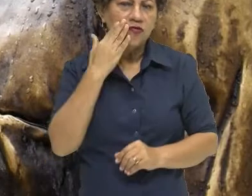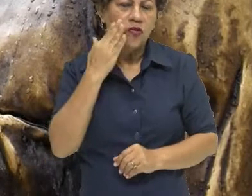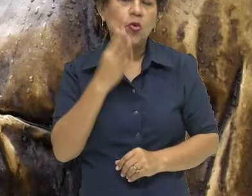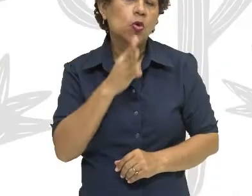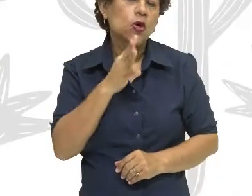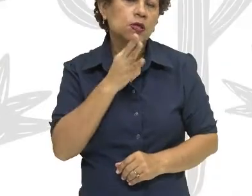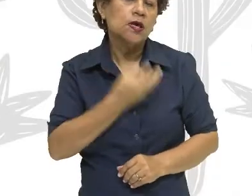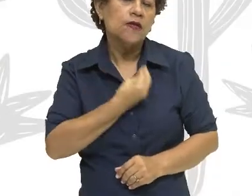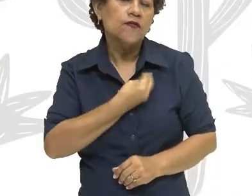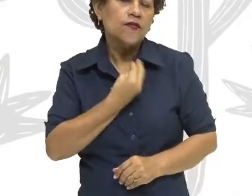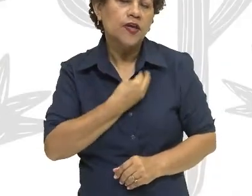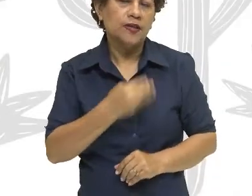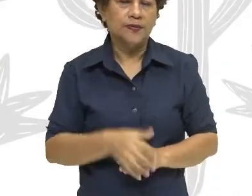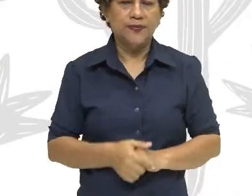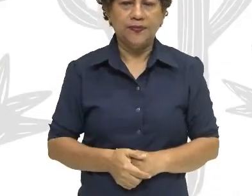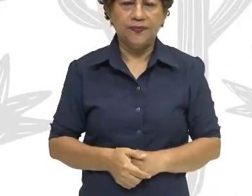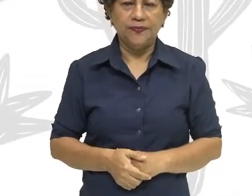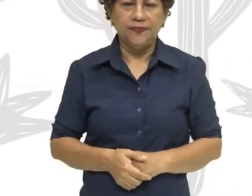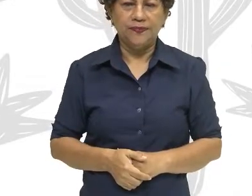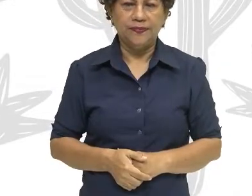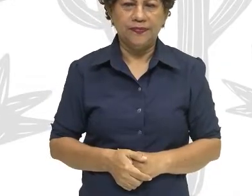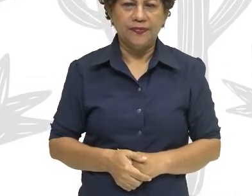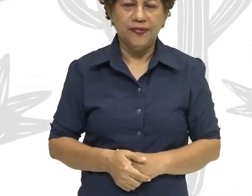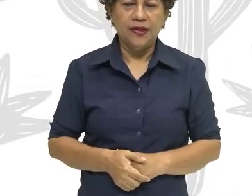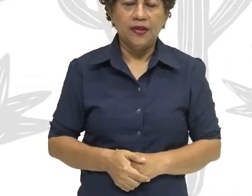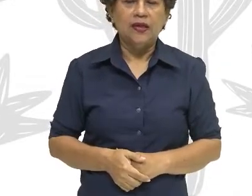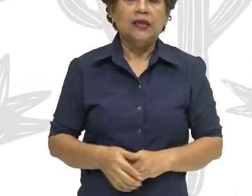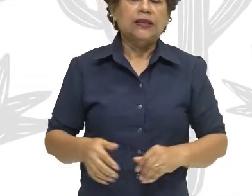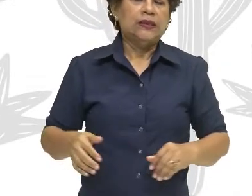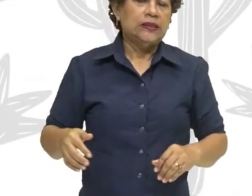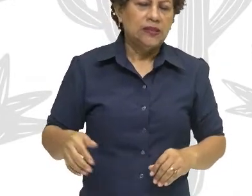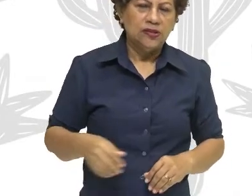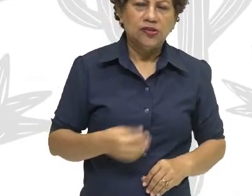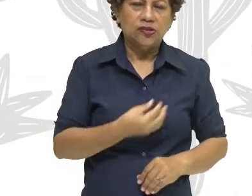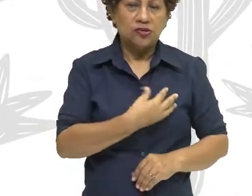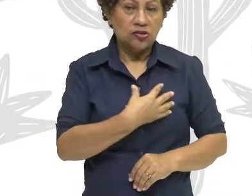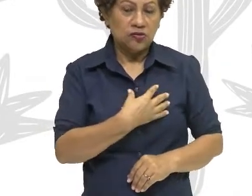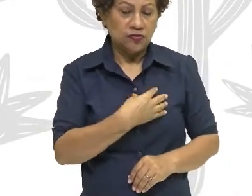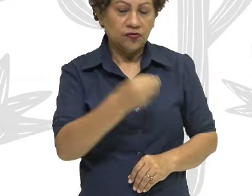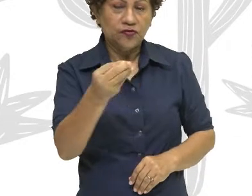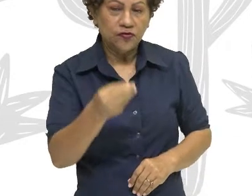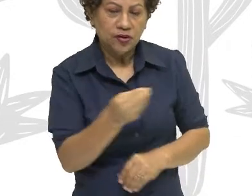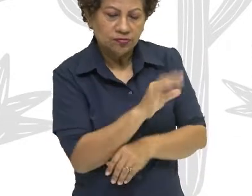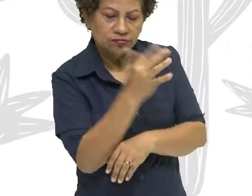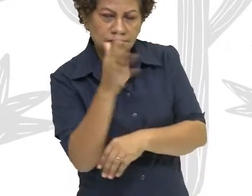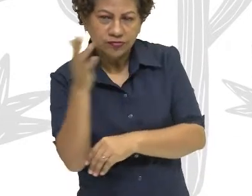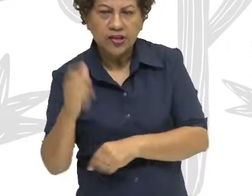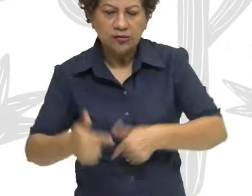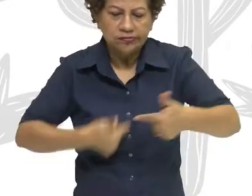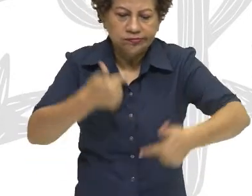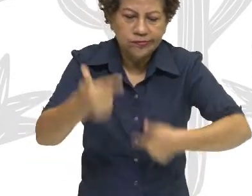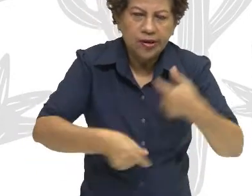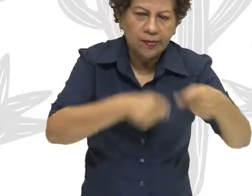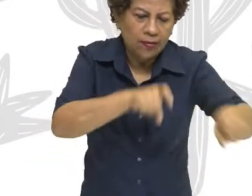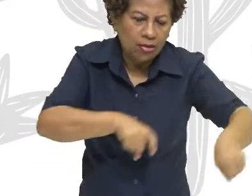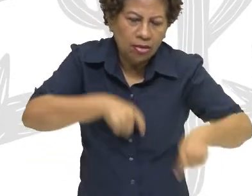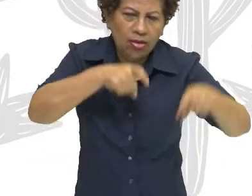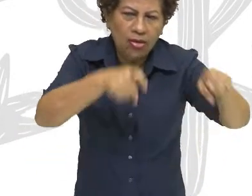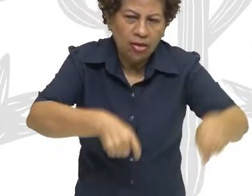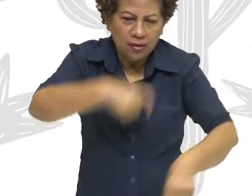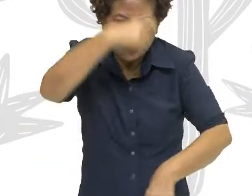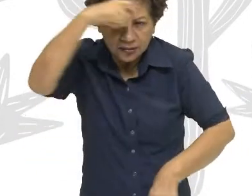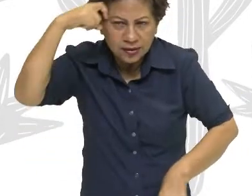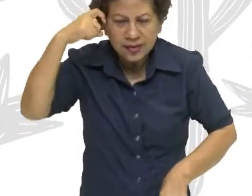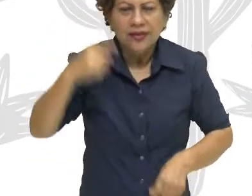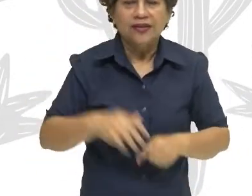Vamos lá? O Poeta da Roça. Sou fio das matas, cantor de mão grossa. Trabalho na roça de inverno e de estio. A